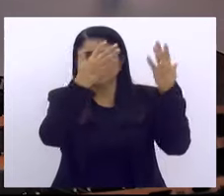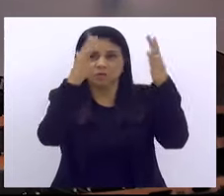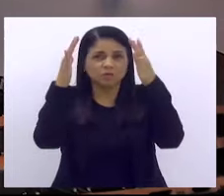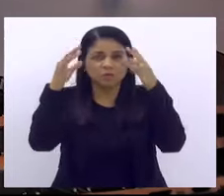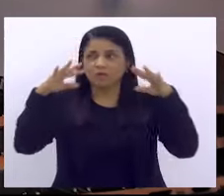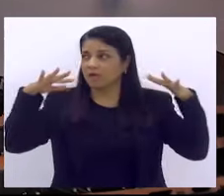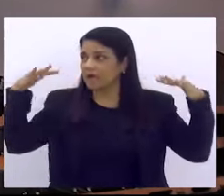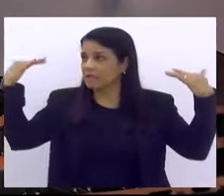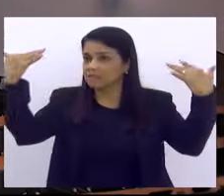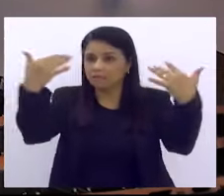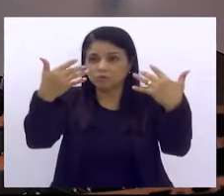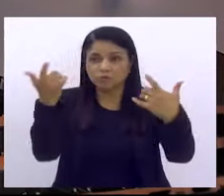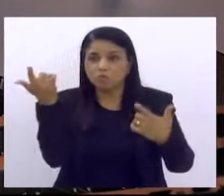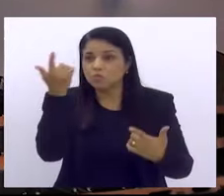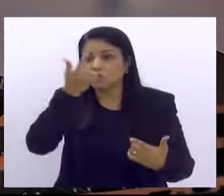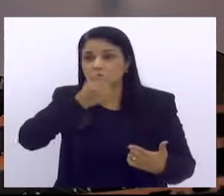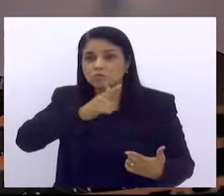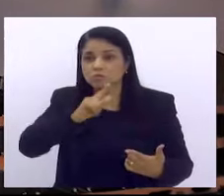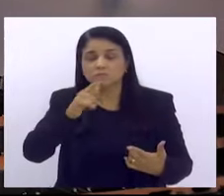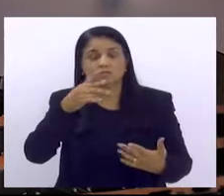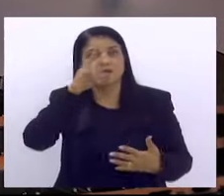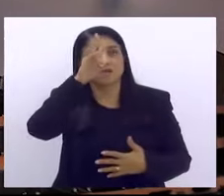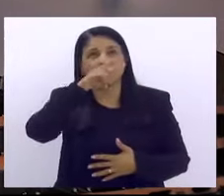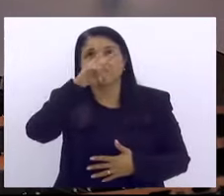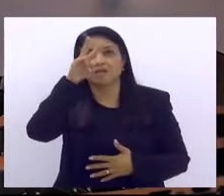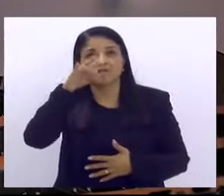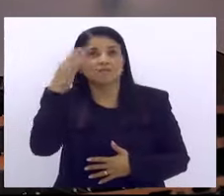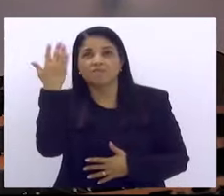a gente não consegue nem ler as faixas de vocês.